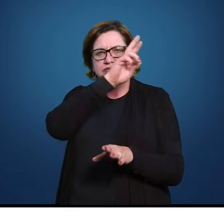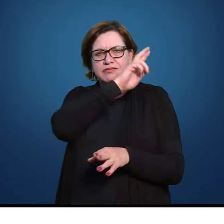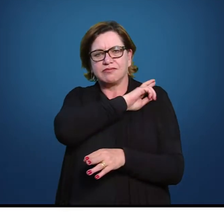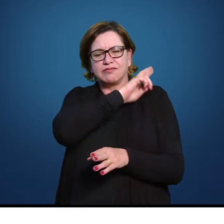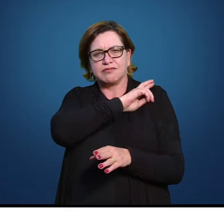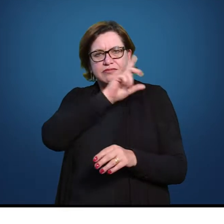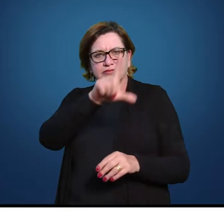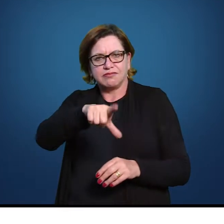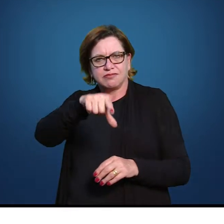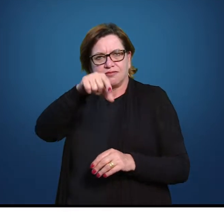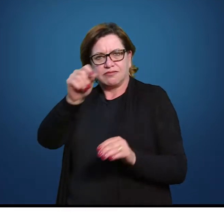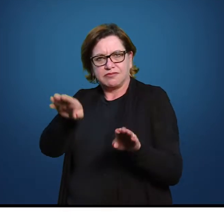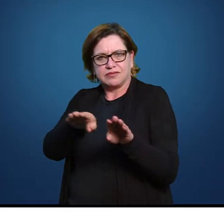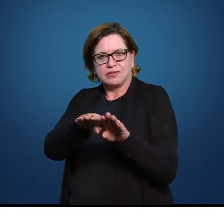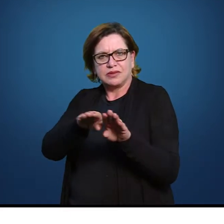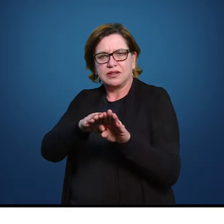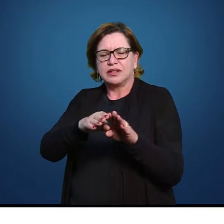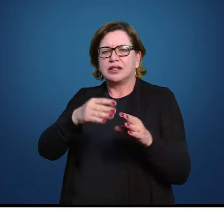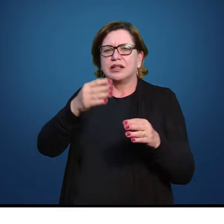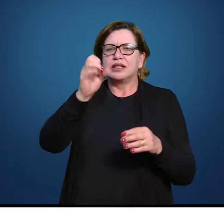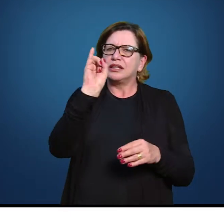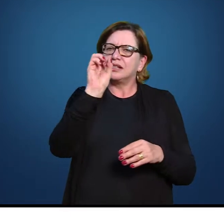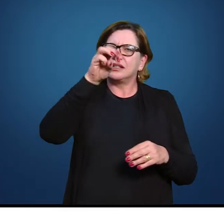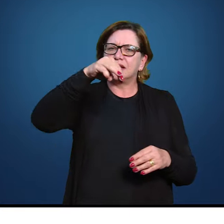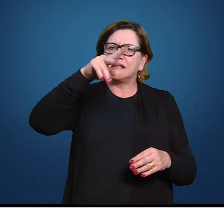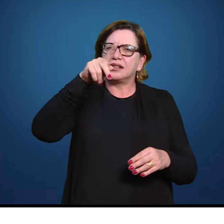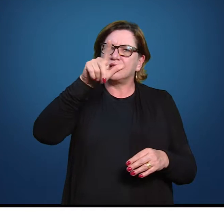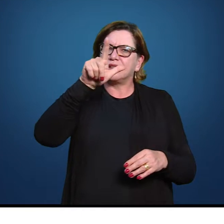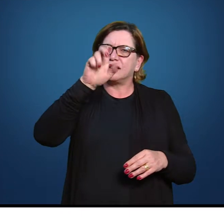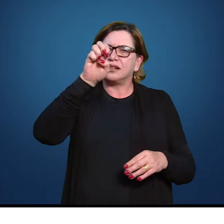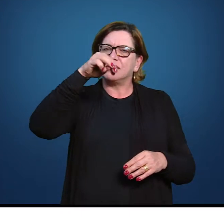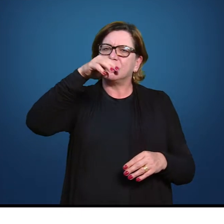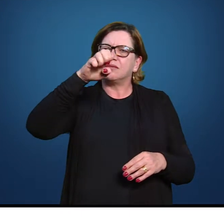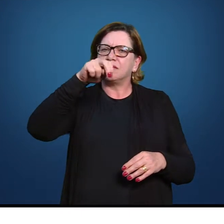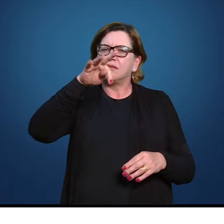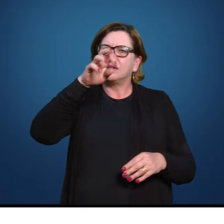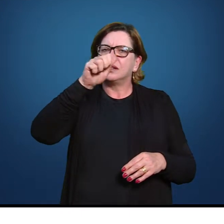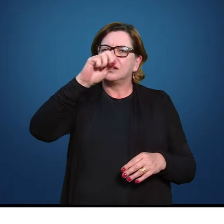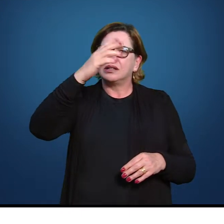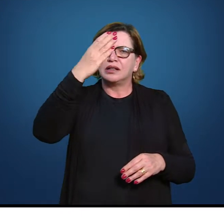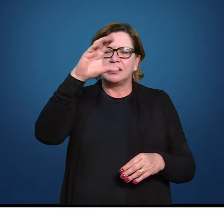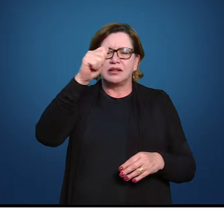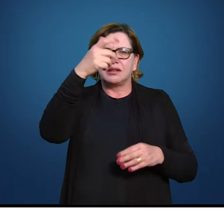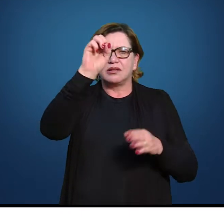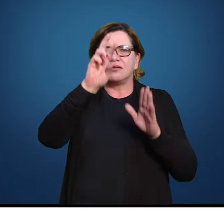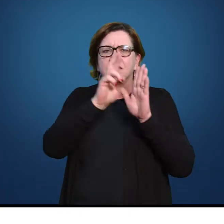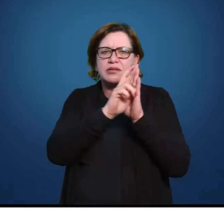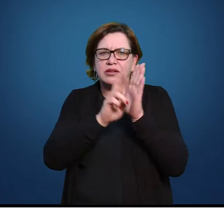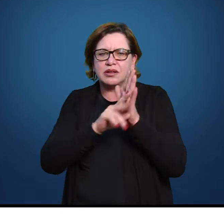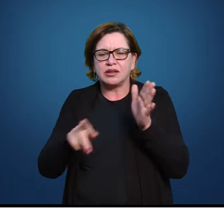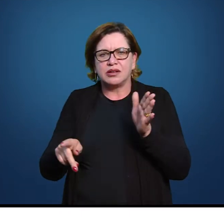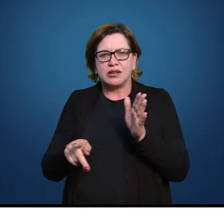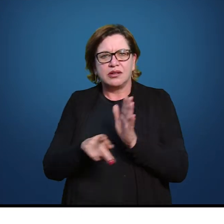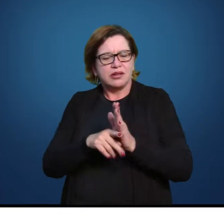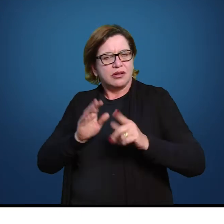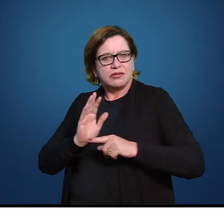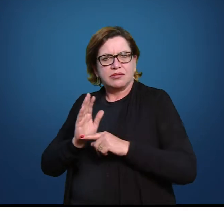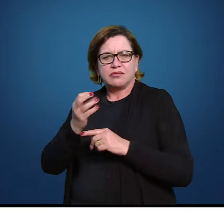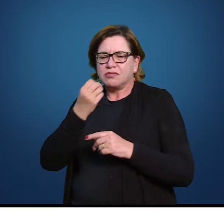decisões, implementação do texto, conjunto de normas necessárias ao bem-estar social e gestão da coisa